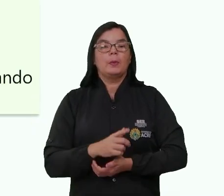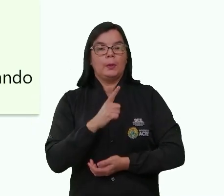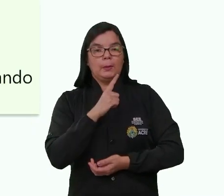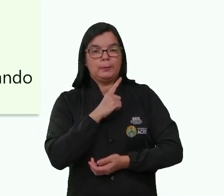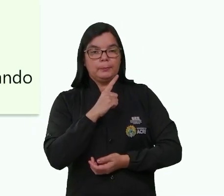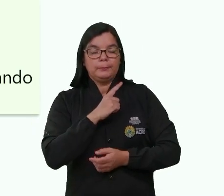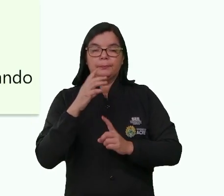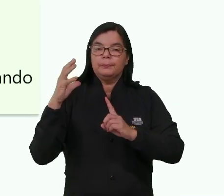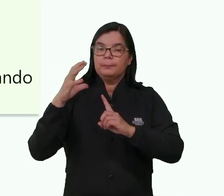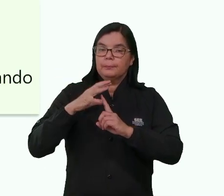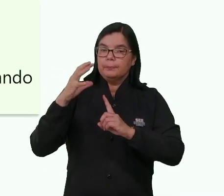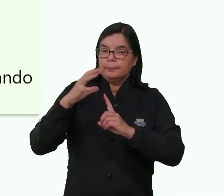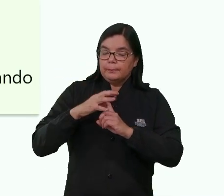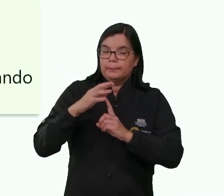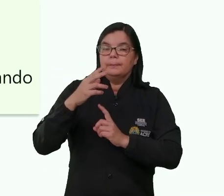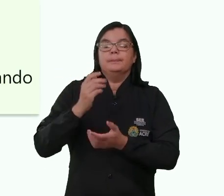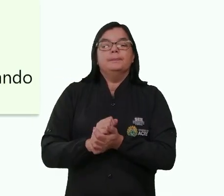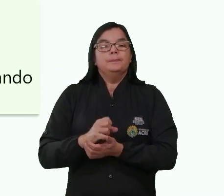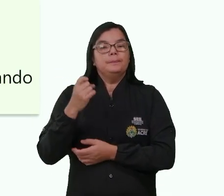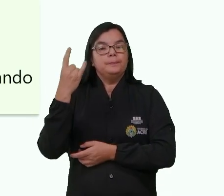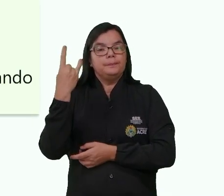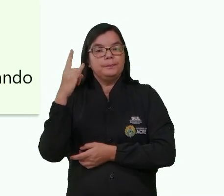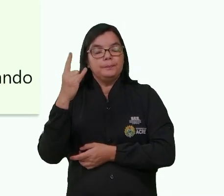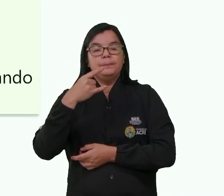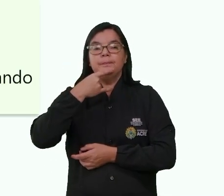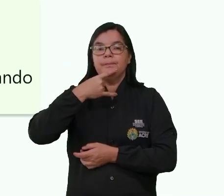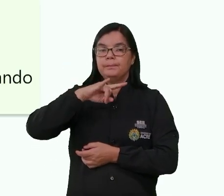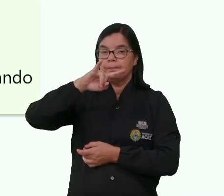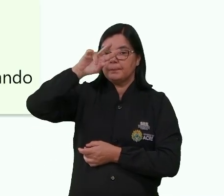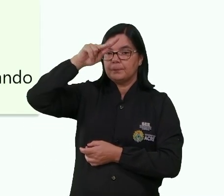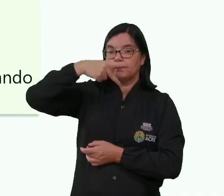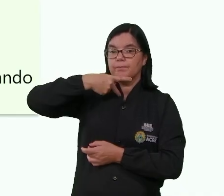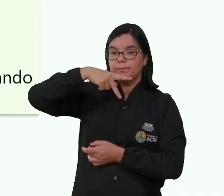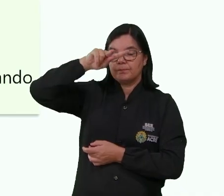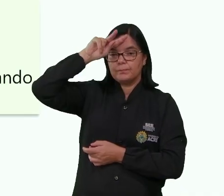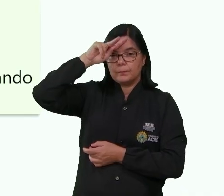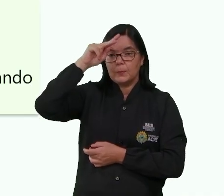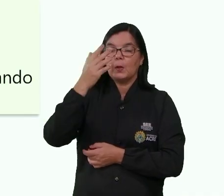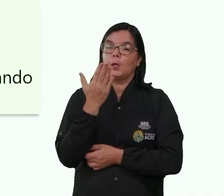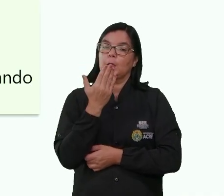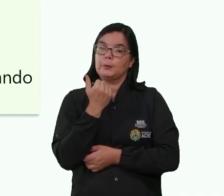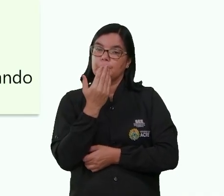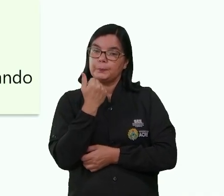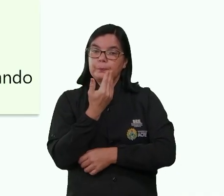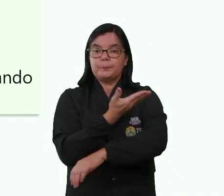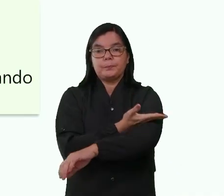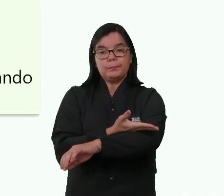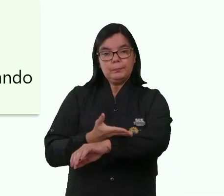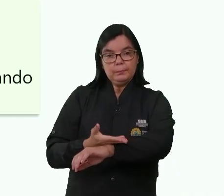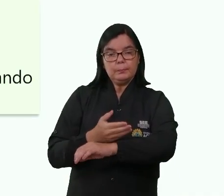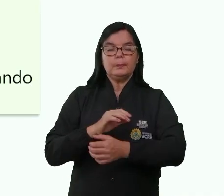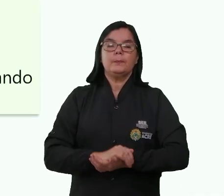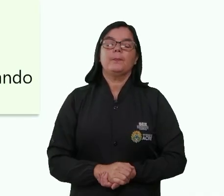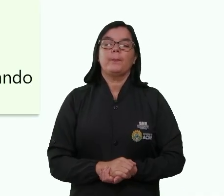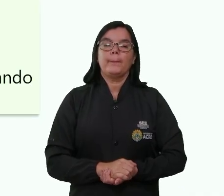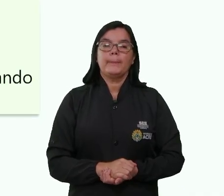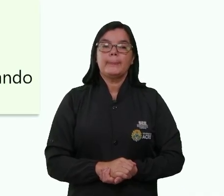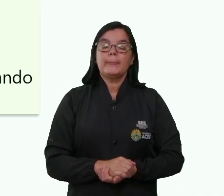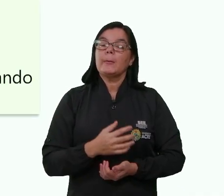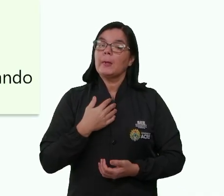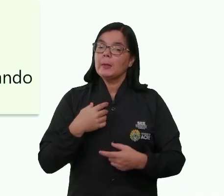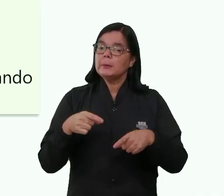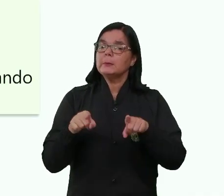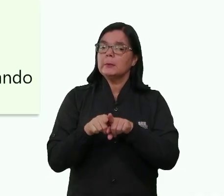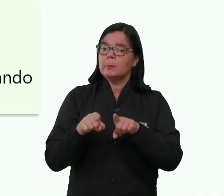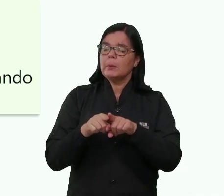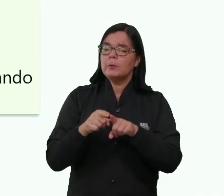tivemos influências bolivianas e peruanas na culinária e nos costumes. E, ao lado dessas